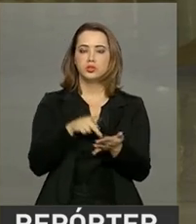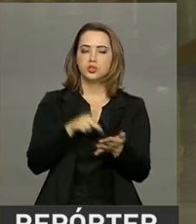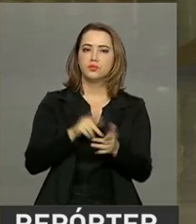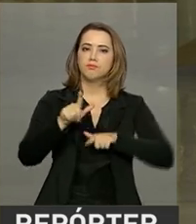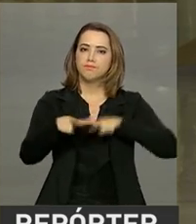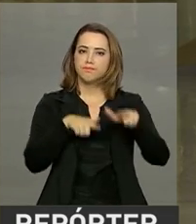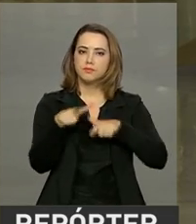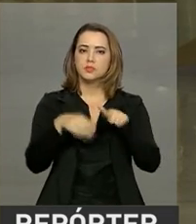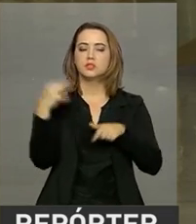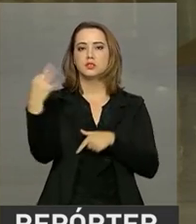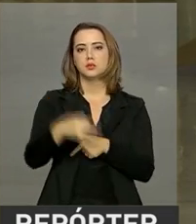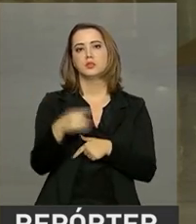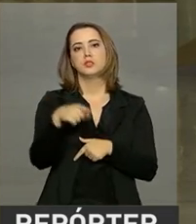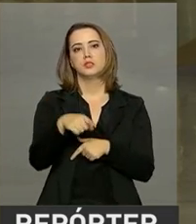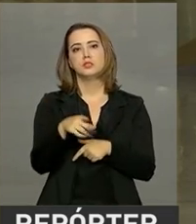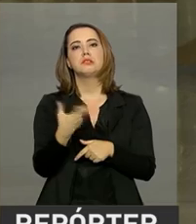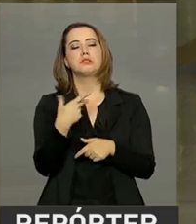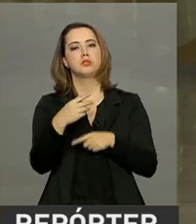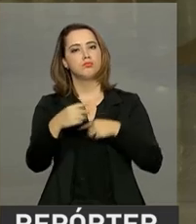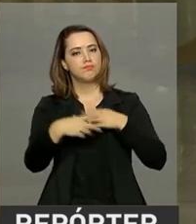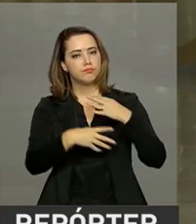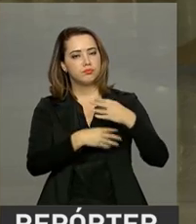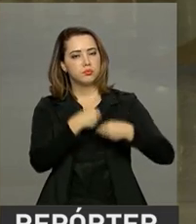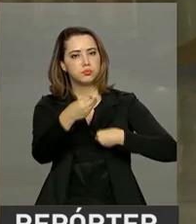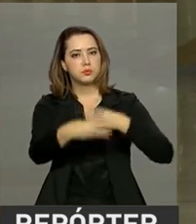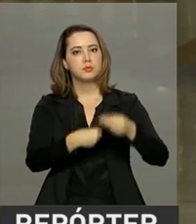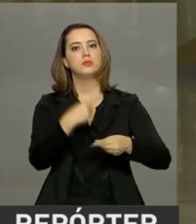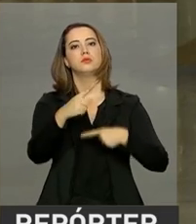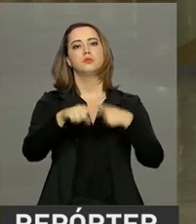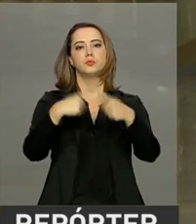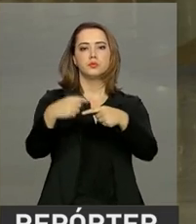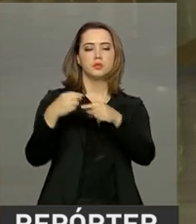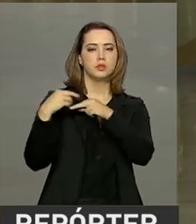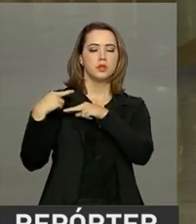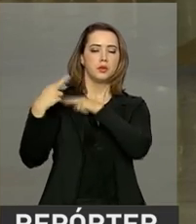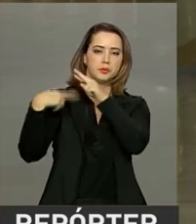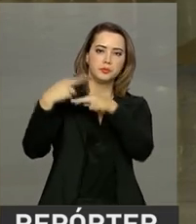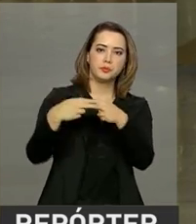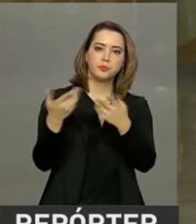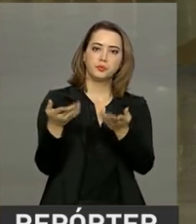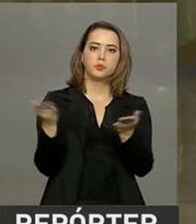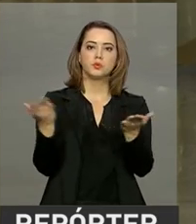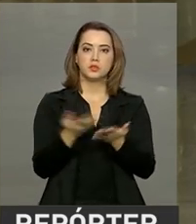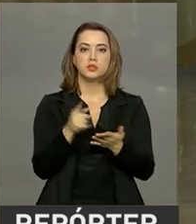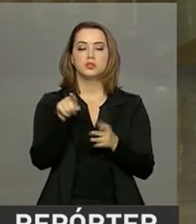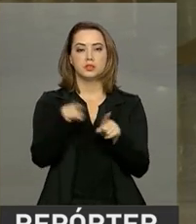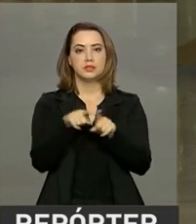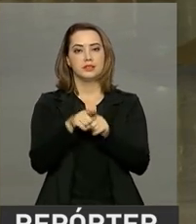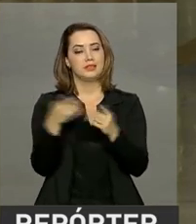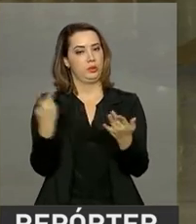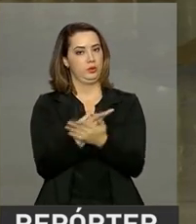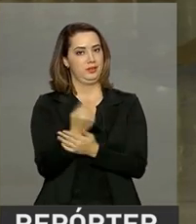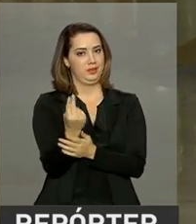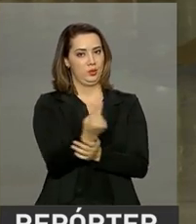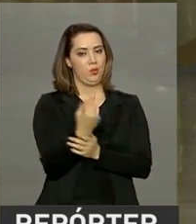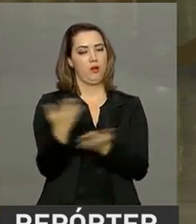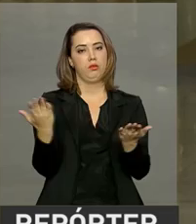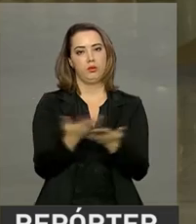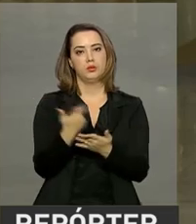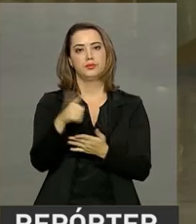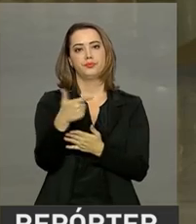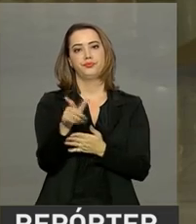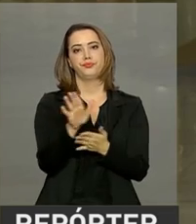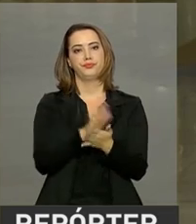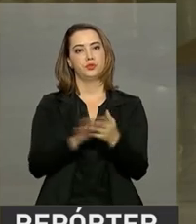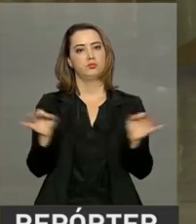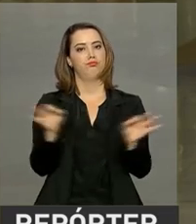nossos filhos e netos foi a expressão utilizada por Eliseu Padilha e se seguir no ritmo atual não vai